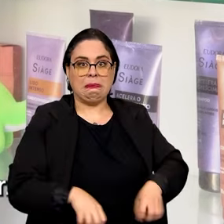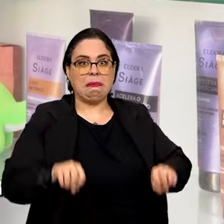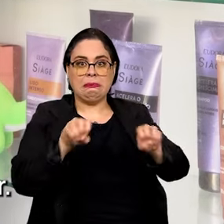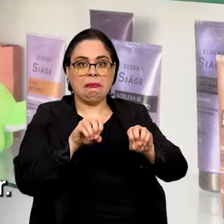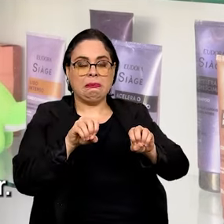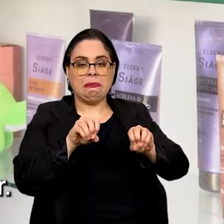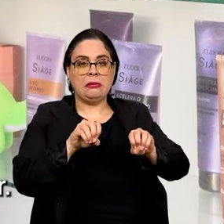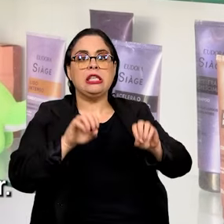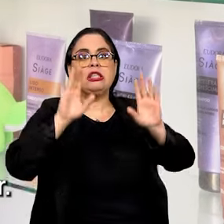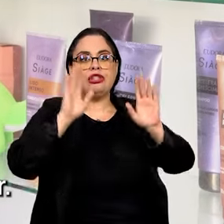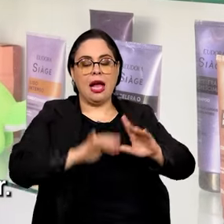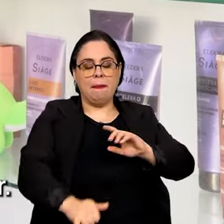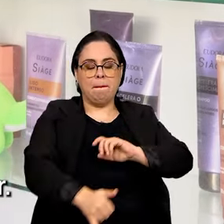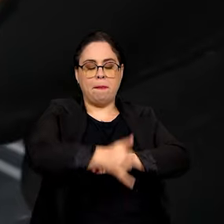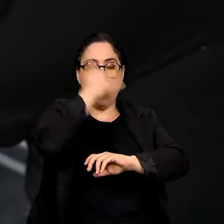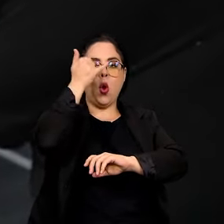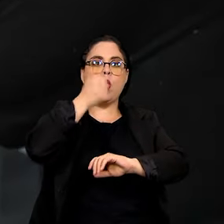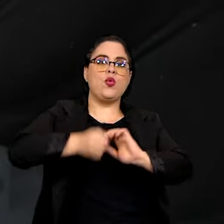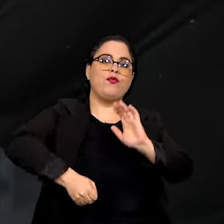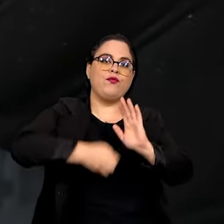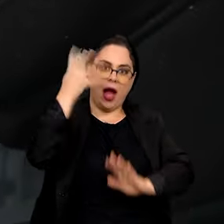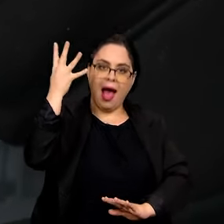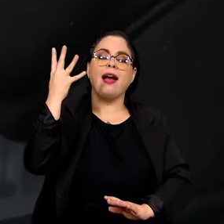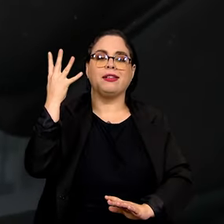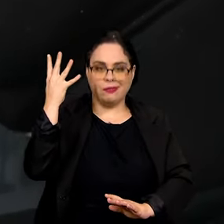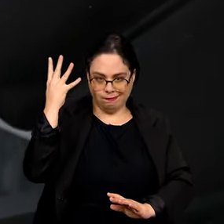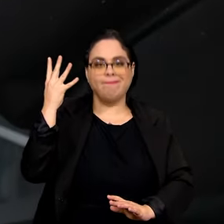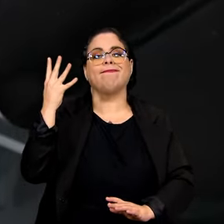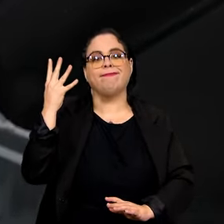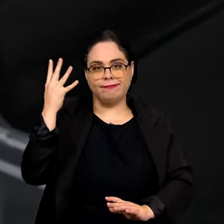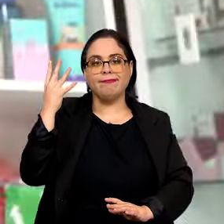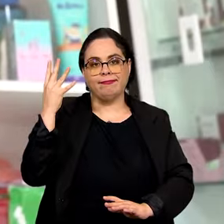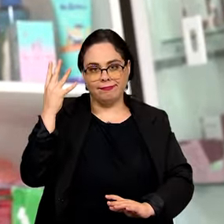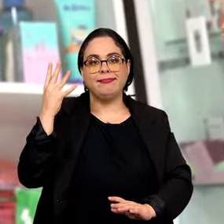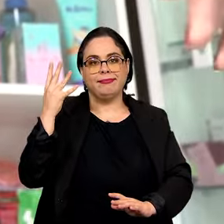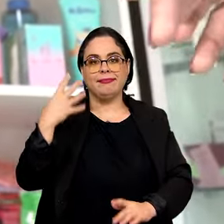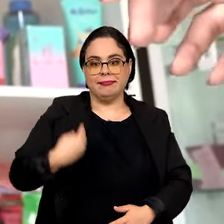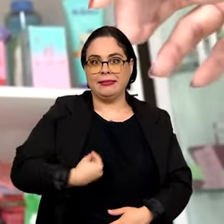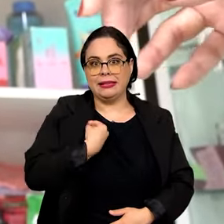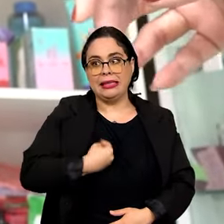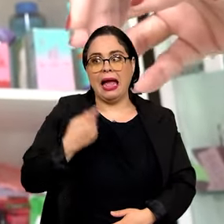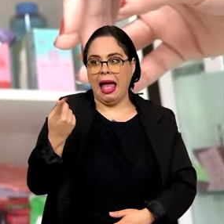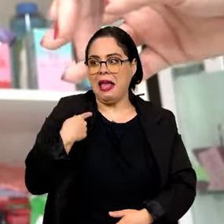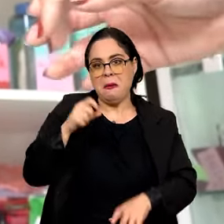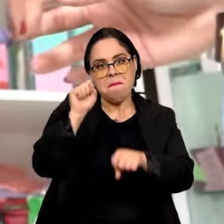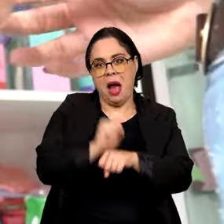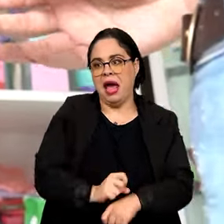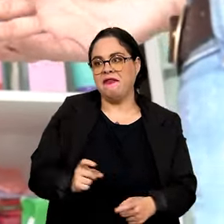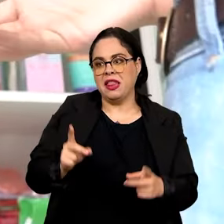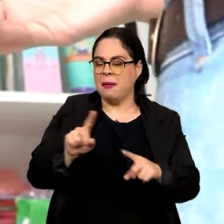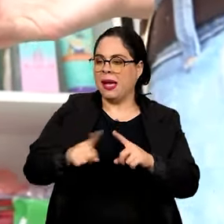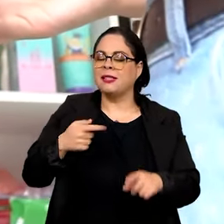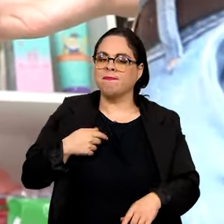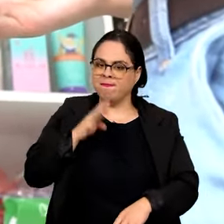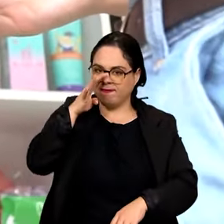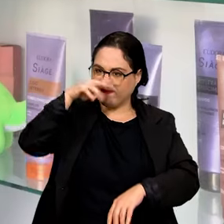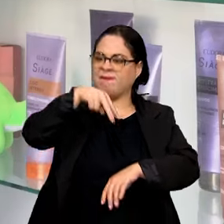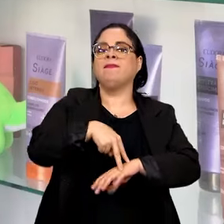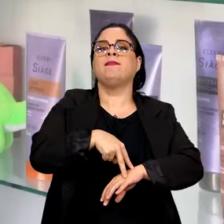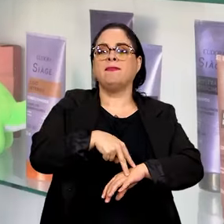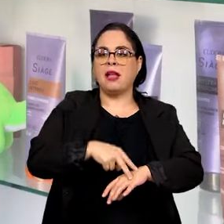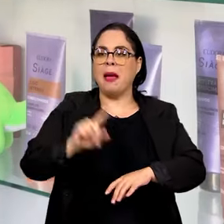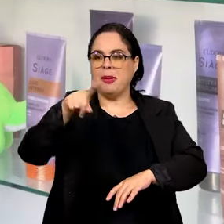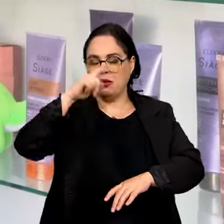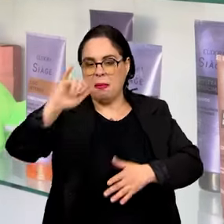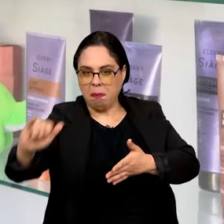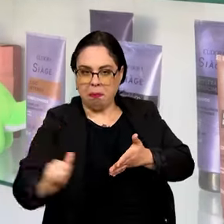compr e não vai parar já levei muito cote né que se f eu Néa quando não tá mais vendendo